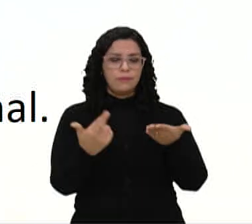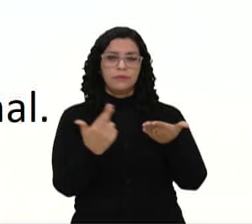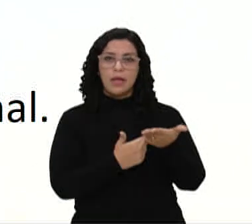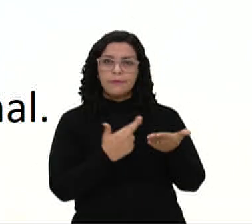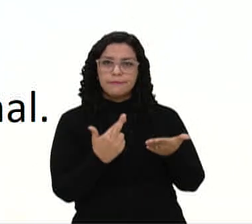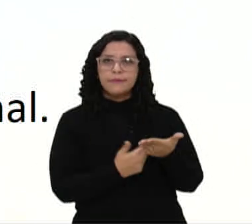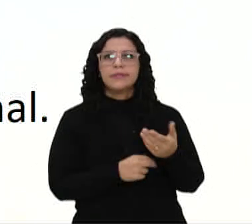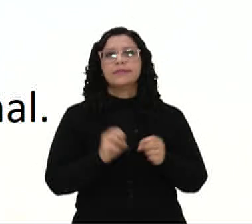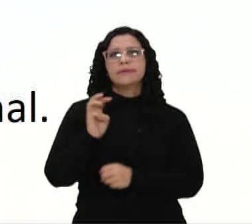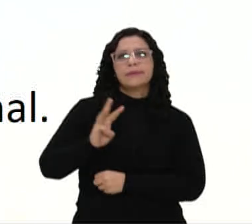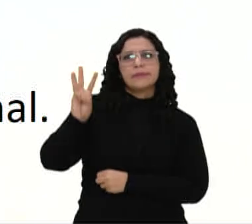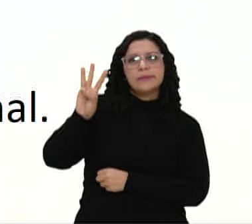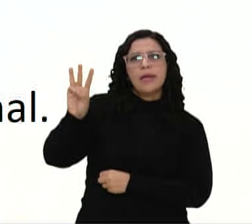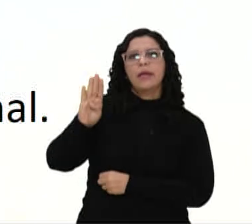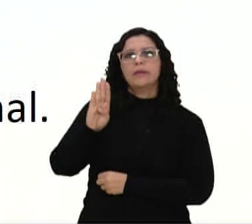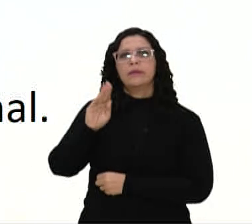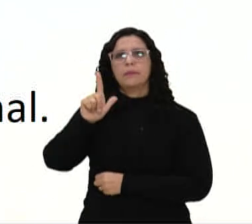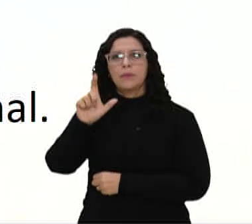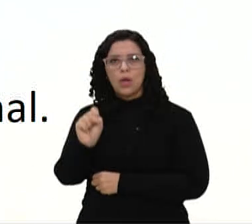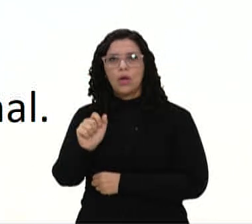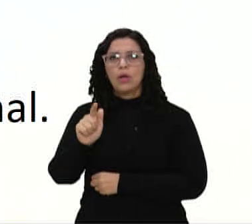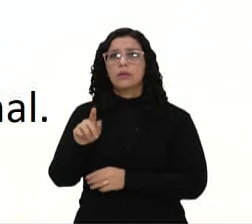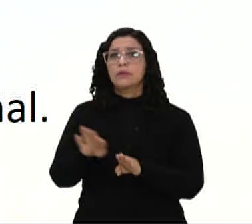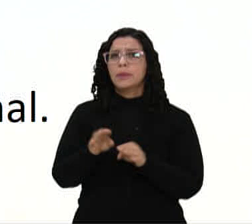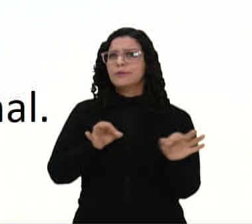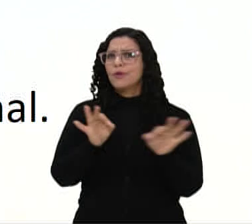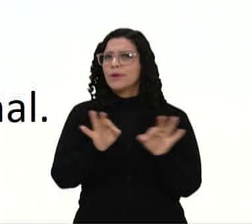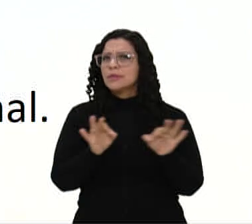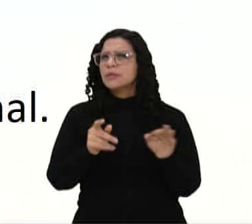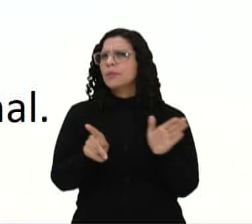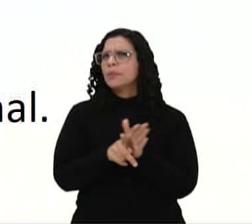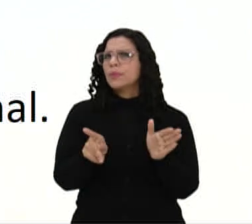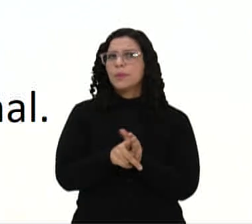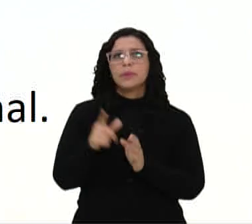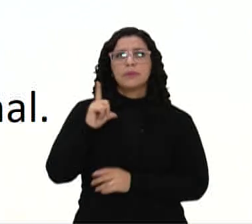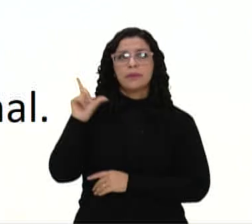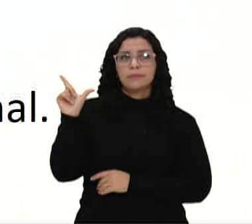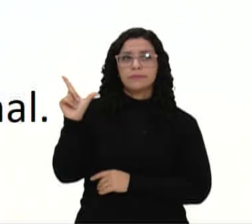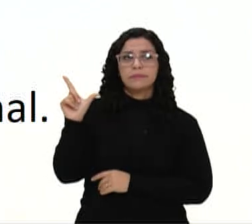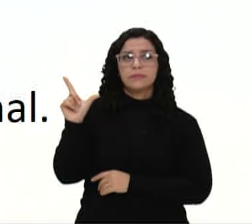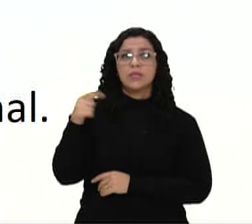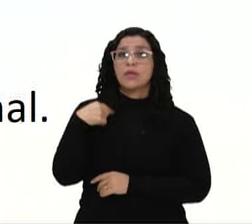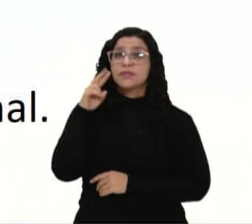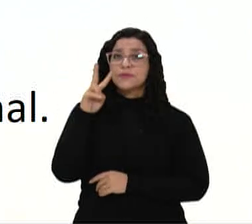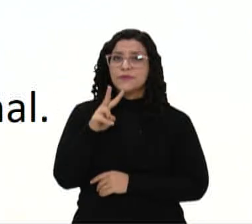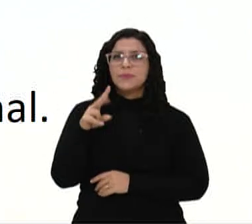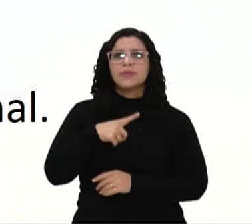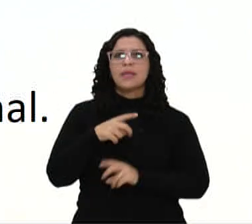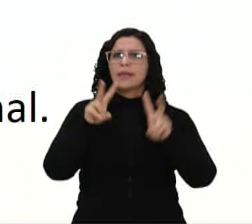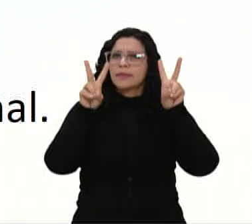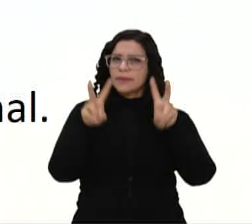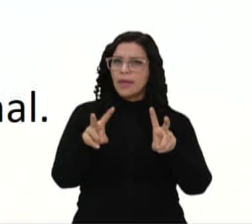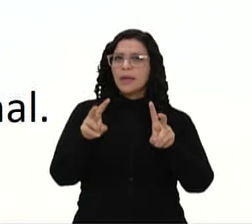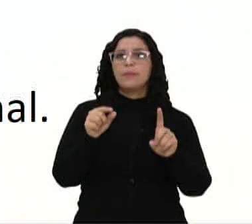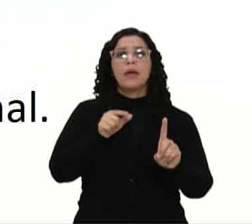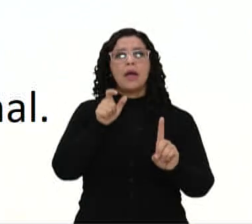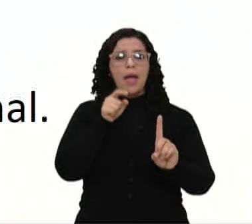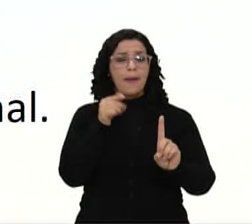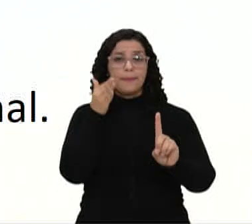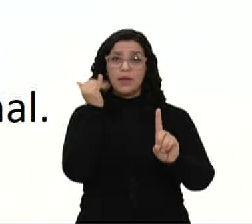revistas, sites, blogs. Organização, nós temos aí, acabamos de ver, título,